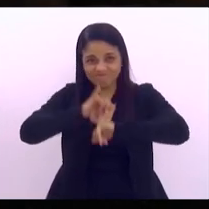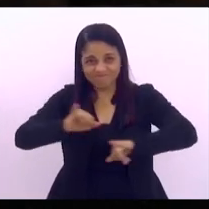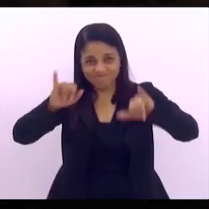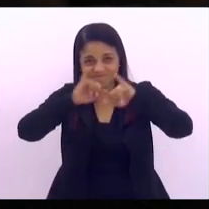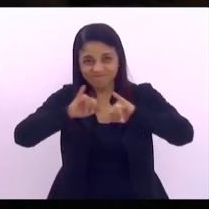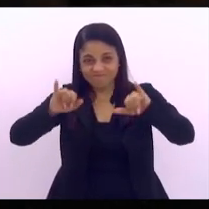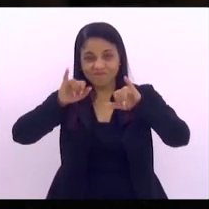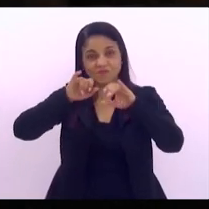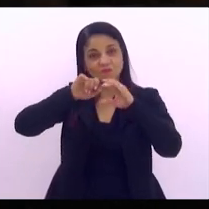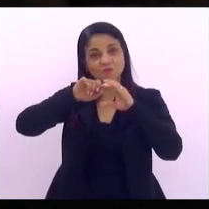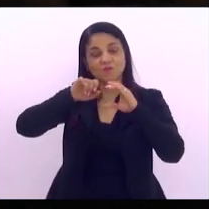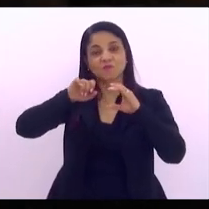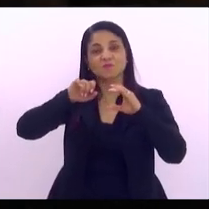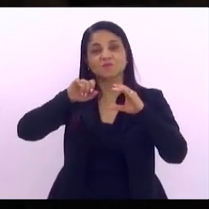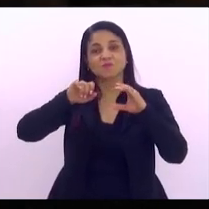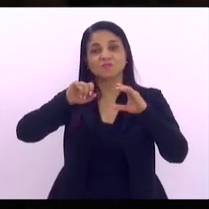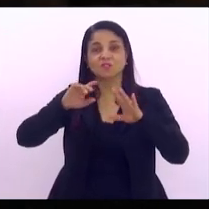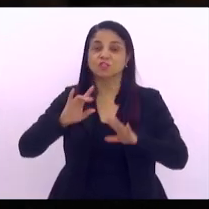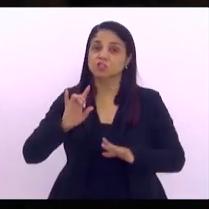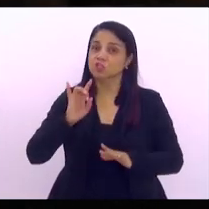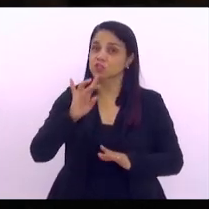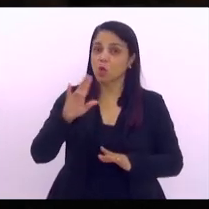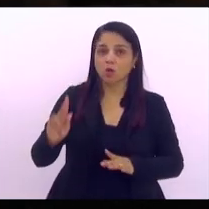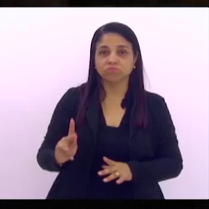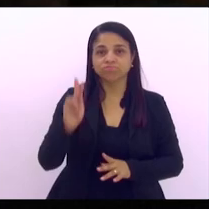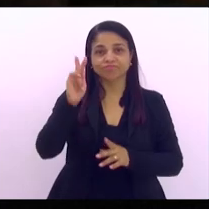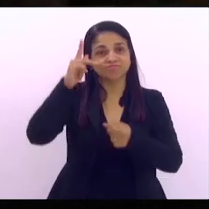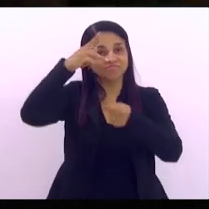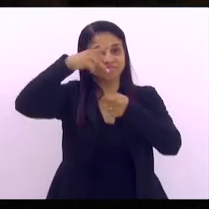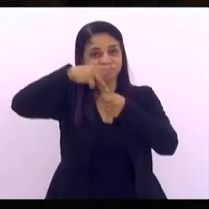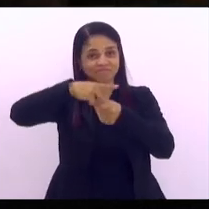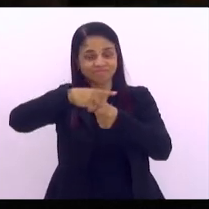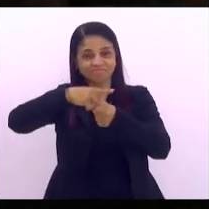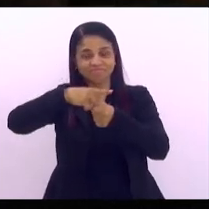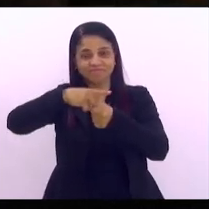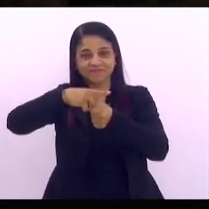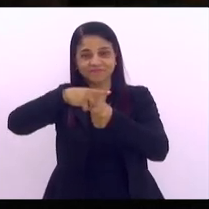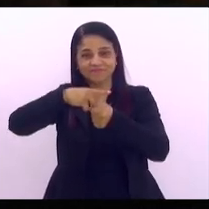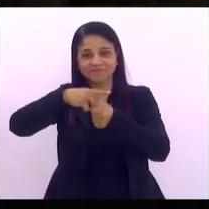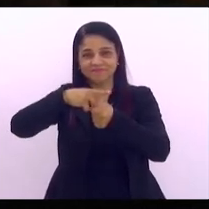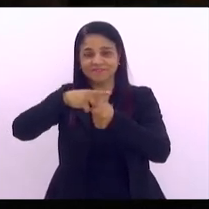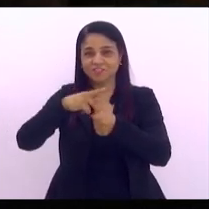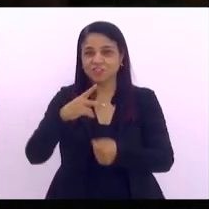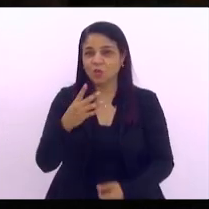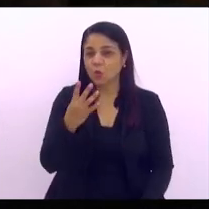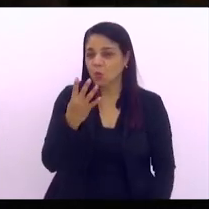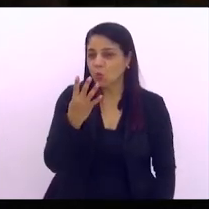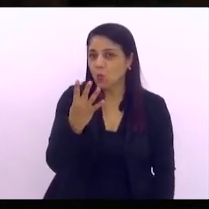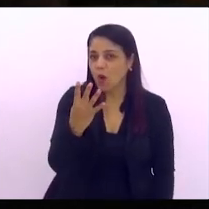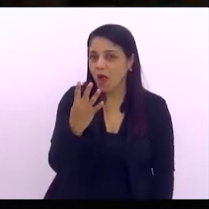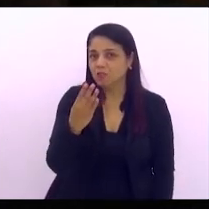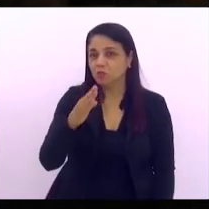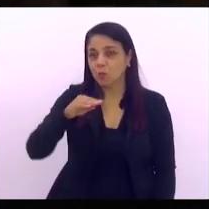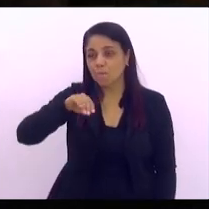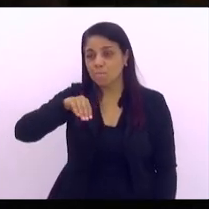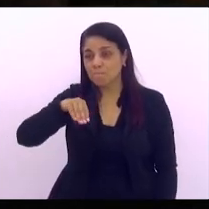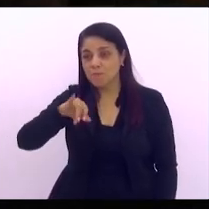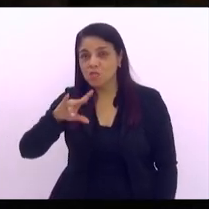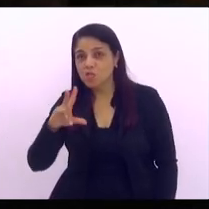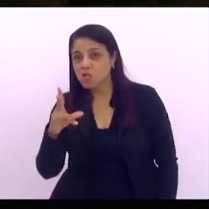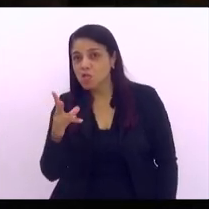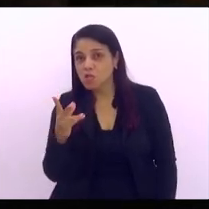aquele comercial, Luiz Paulo, mais nenhum. A Petrobras torrou 4 milhões de reais no Jornal